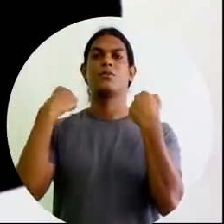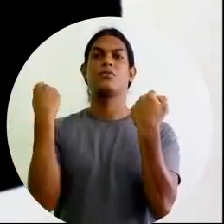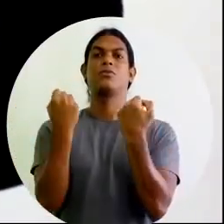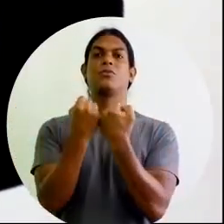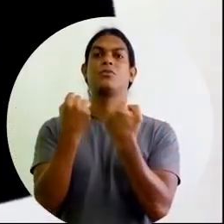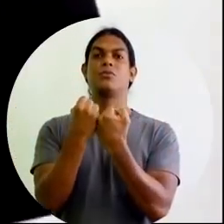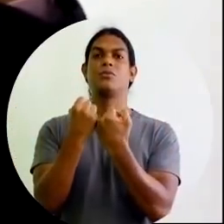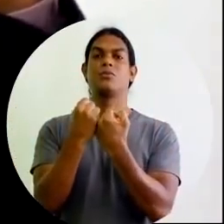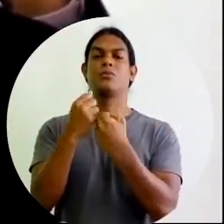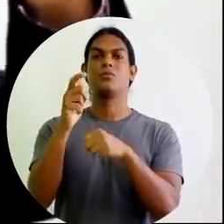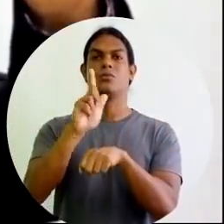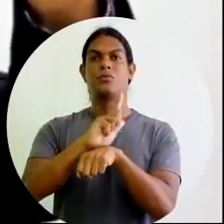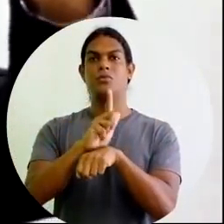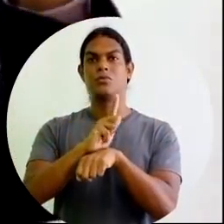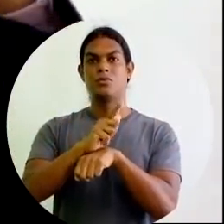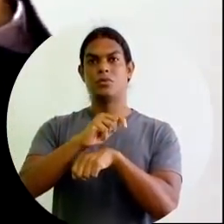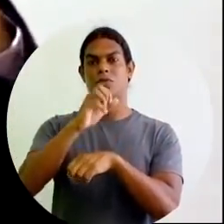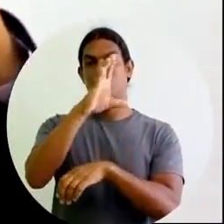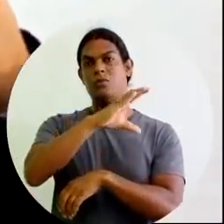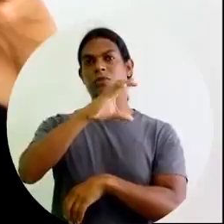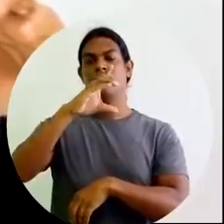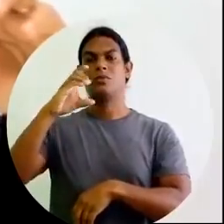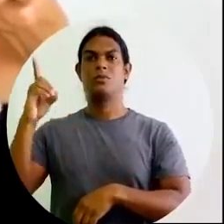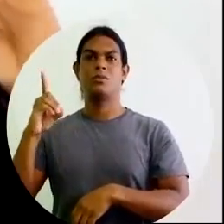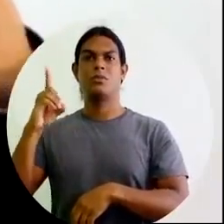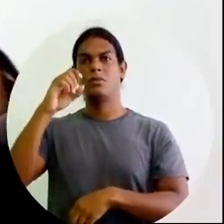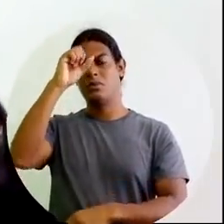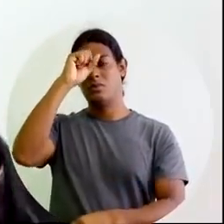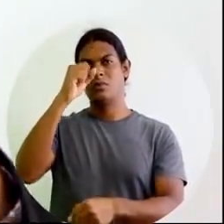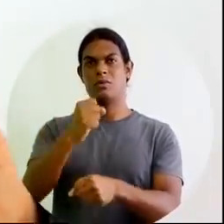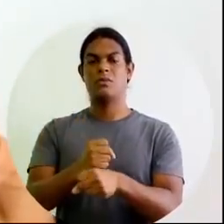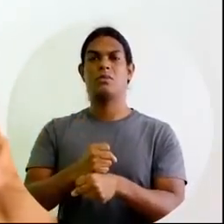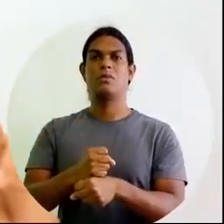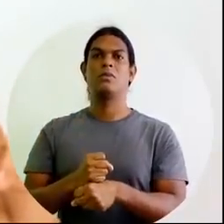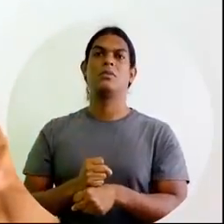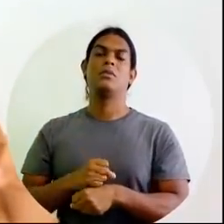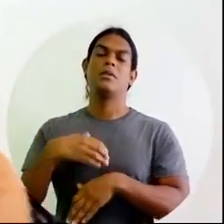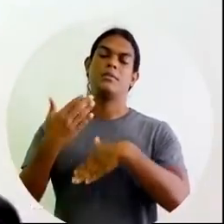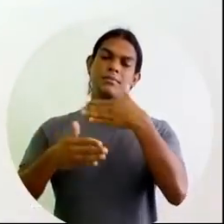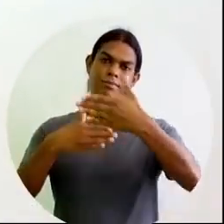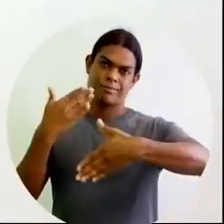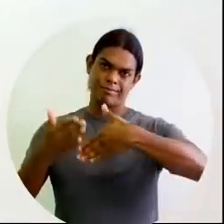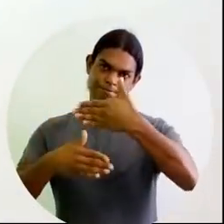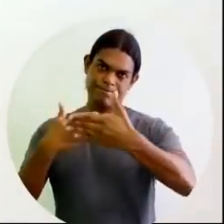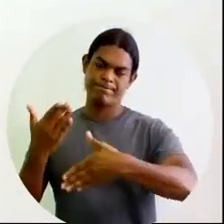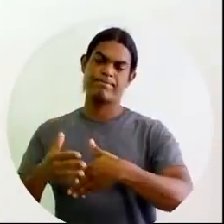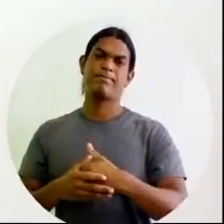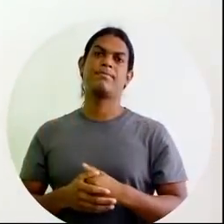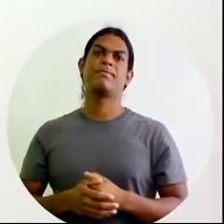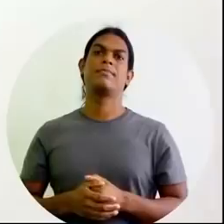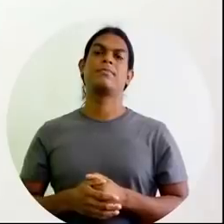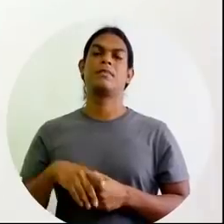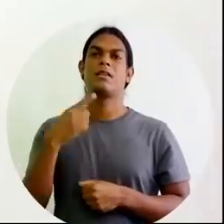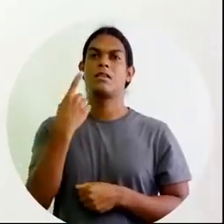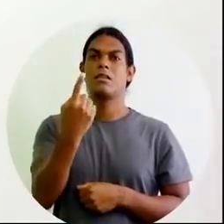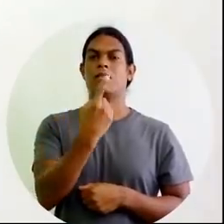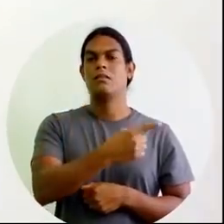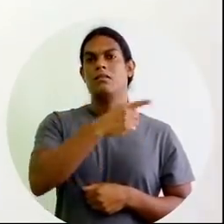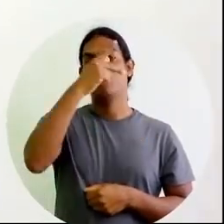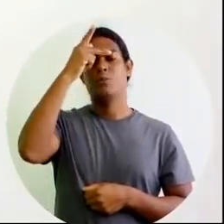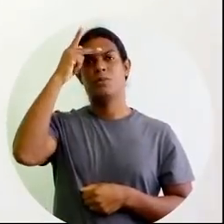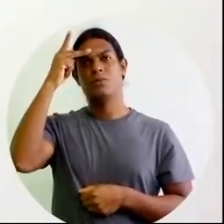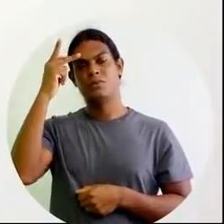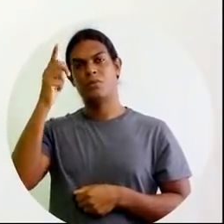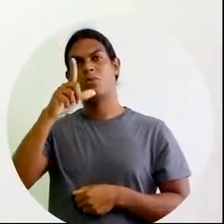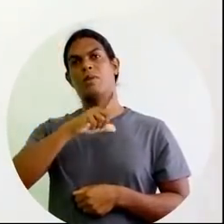O gerente, coordenador, supervisor, líder operacional e por aí vai. Cada